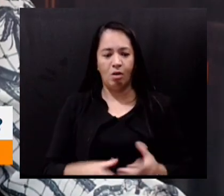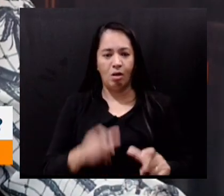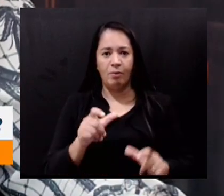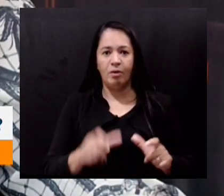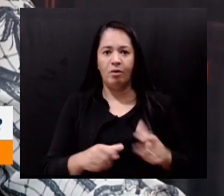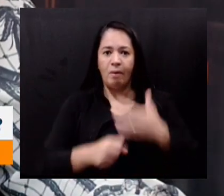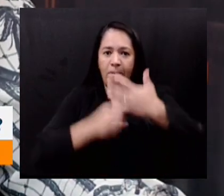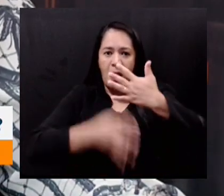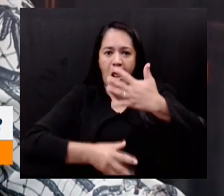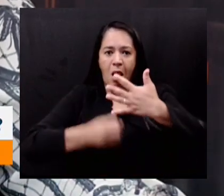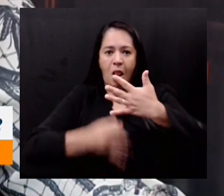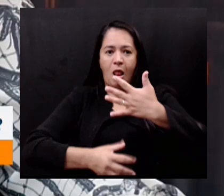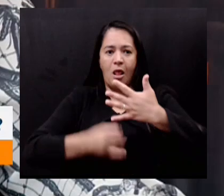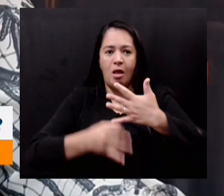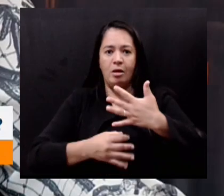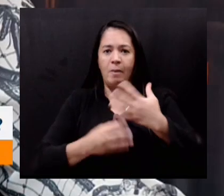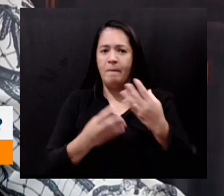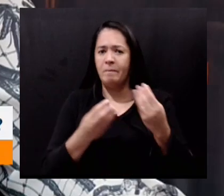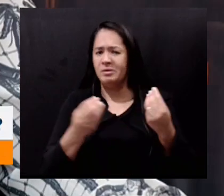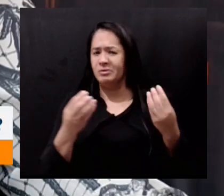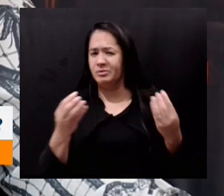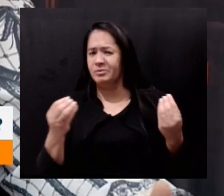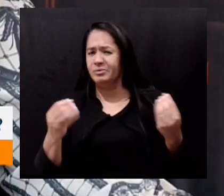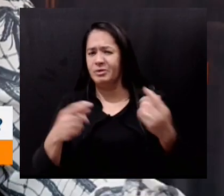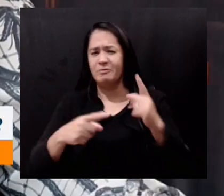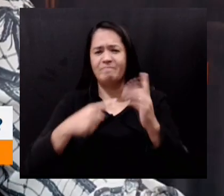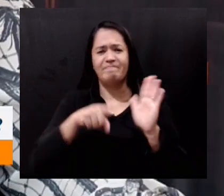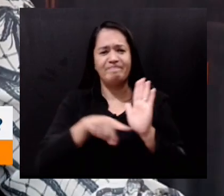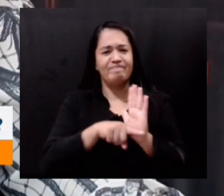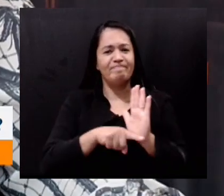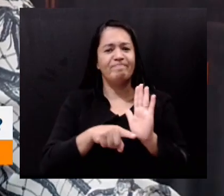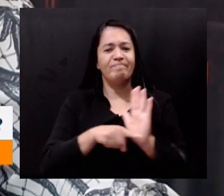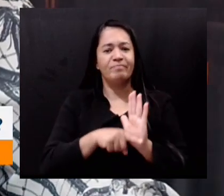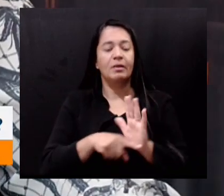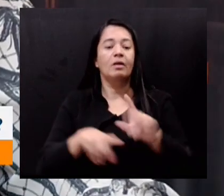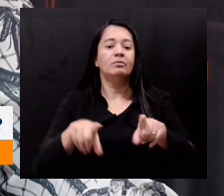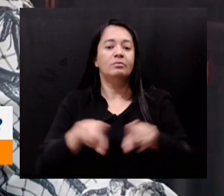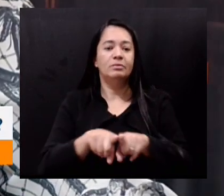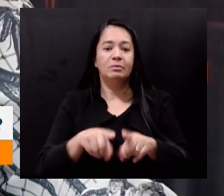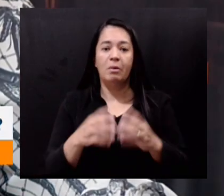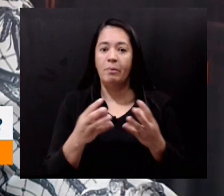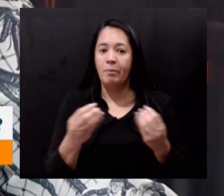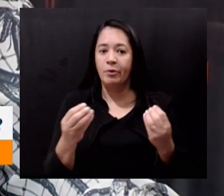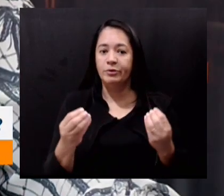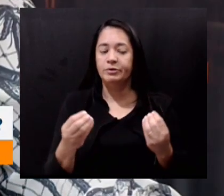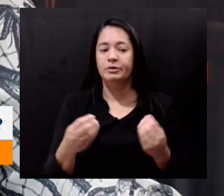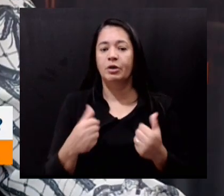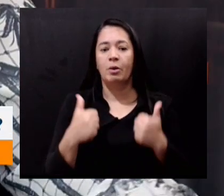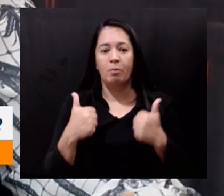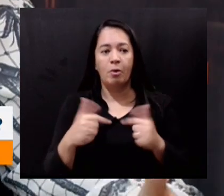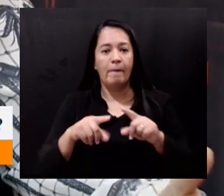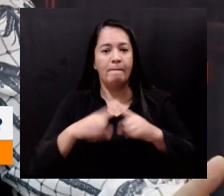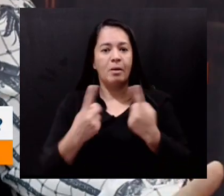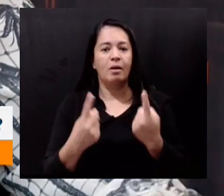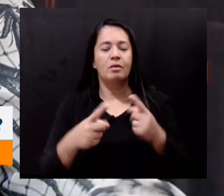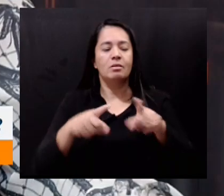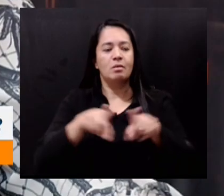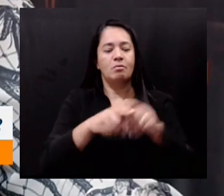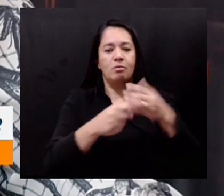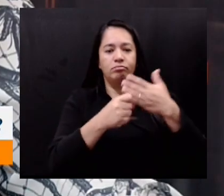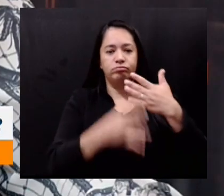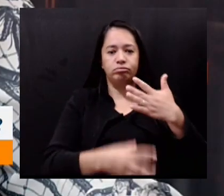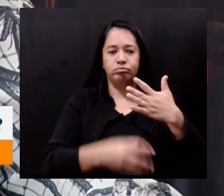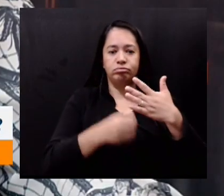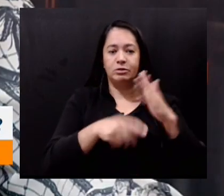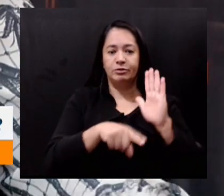tem muita coisa negativa lá também, muita coisa positiva e assim, eh, é humanamente